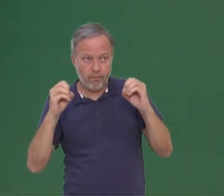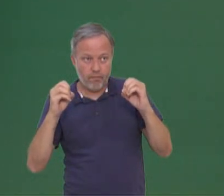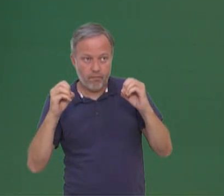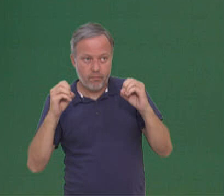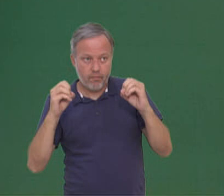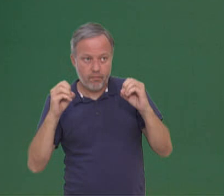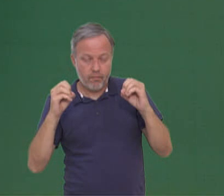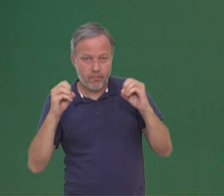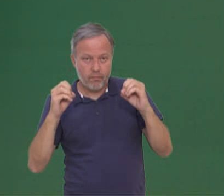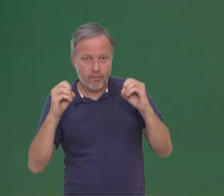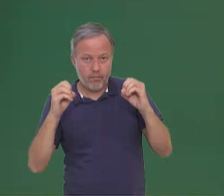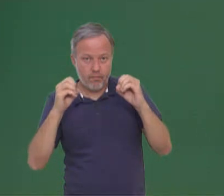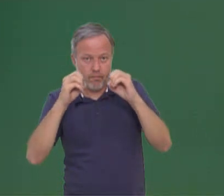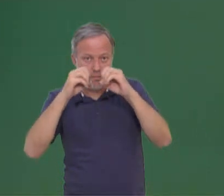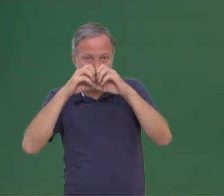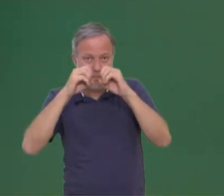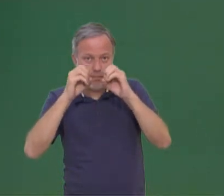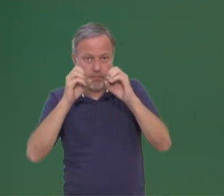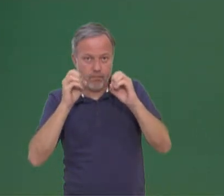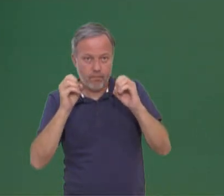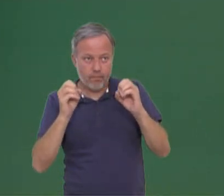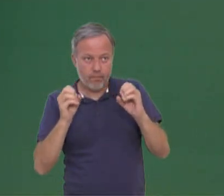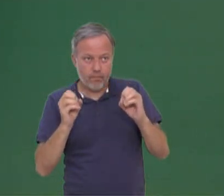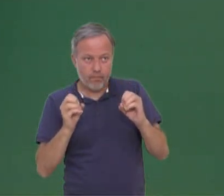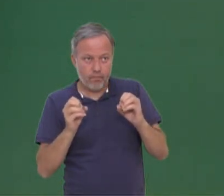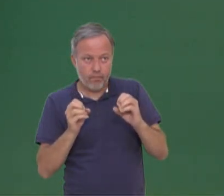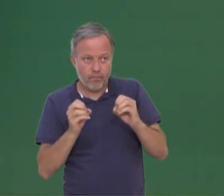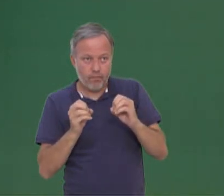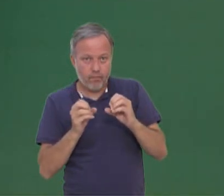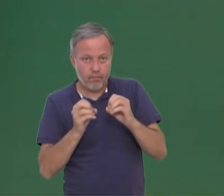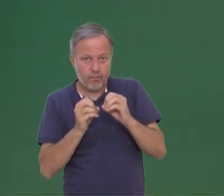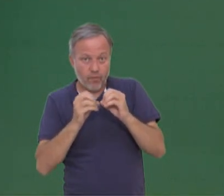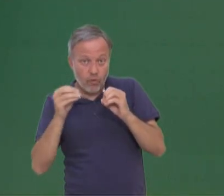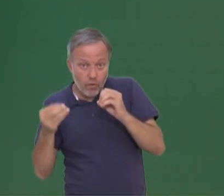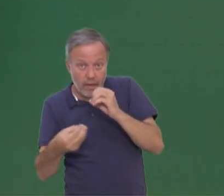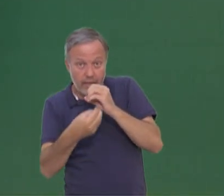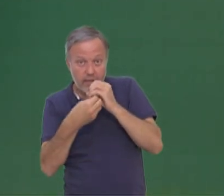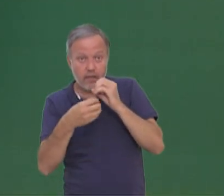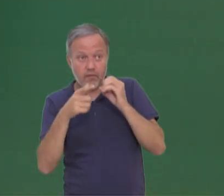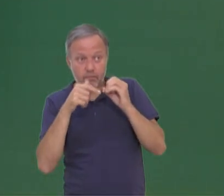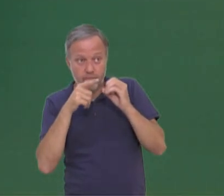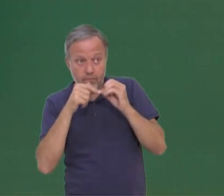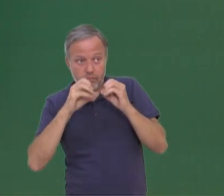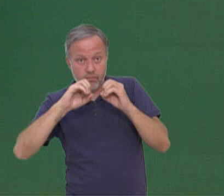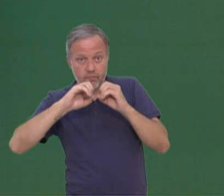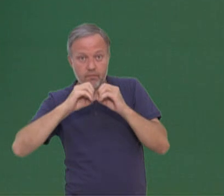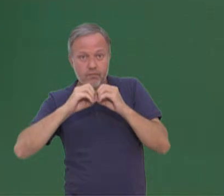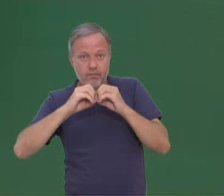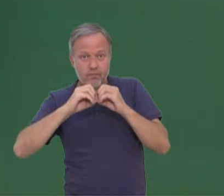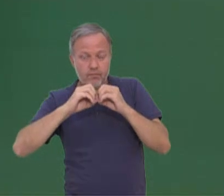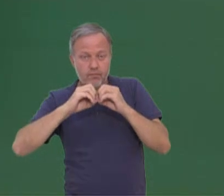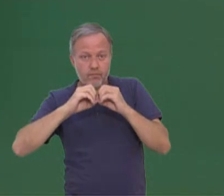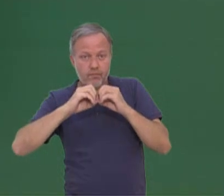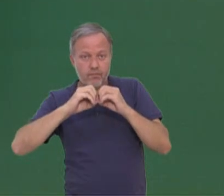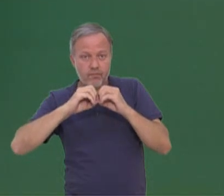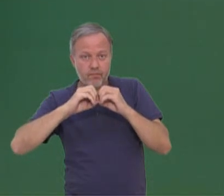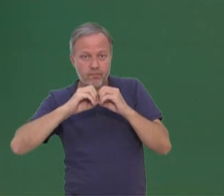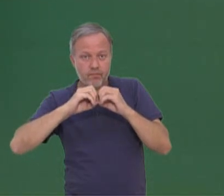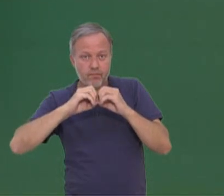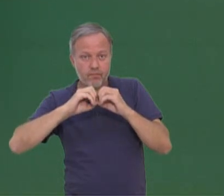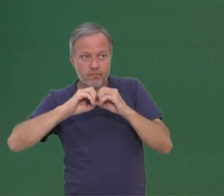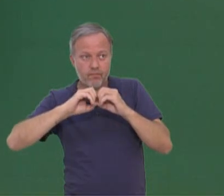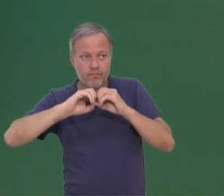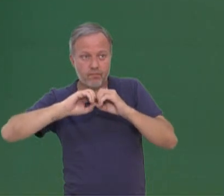está cortada, chamada micela. Se você colocar água dentro da micela, ela vai virar também, formando uma dupla